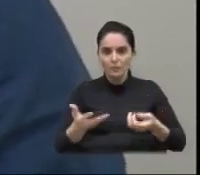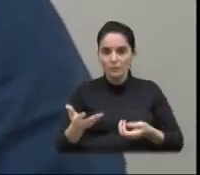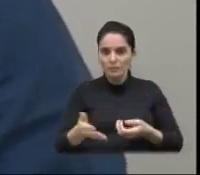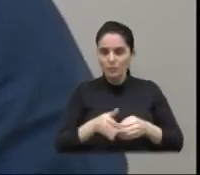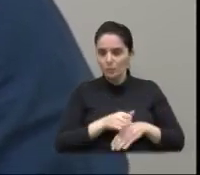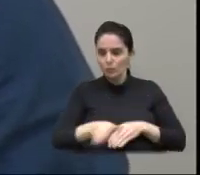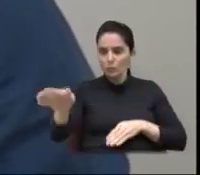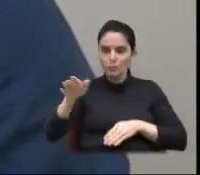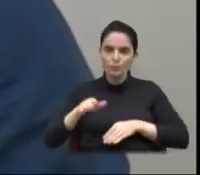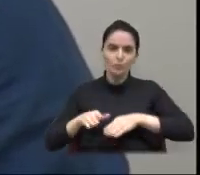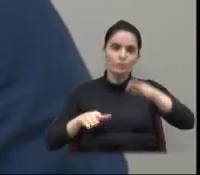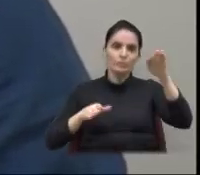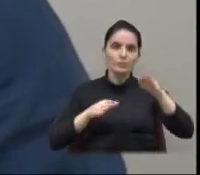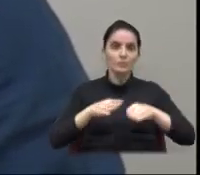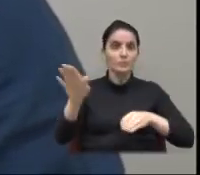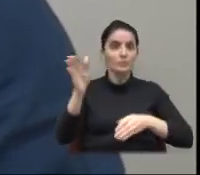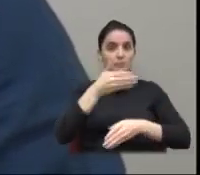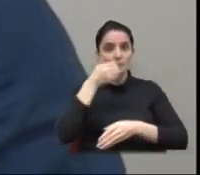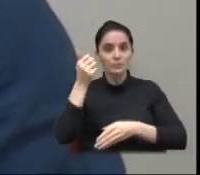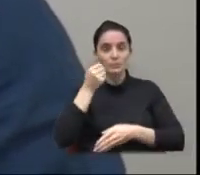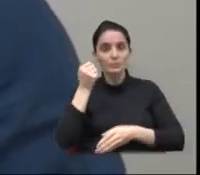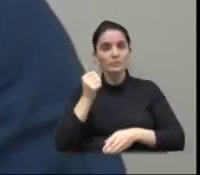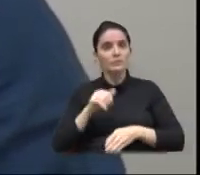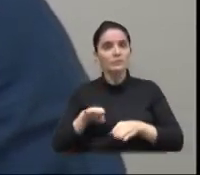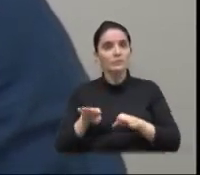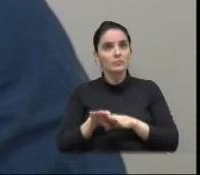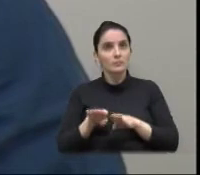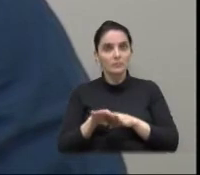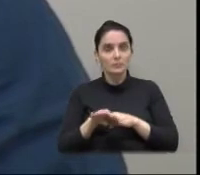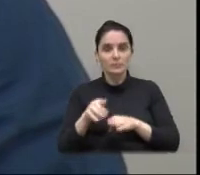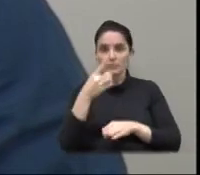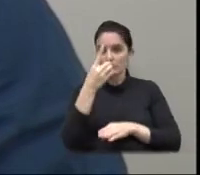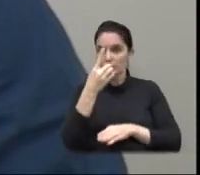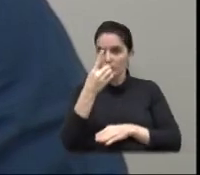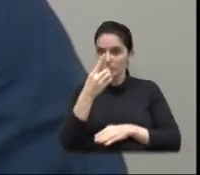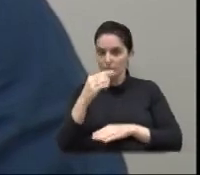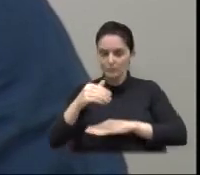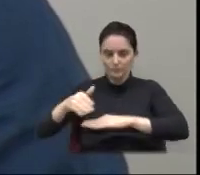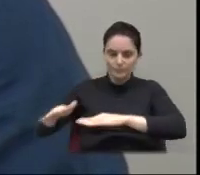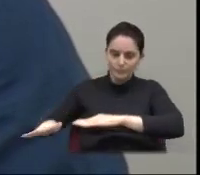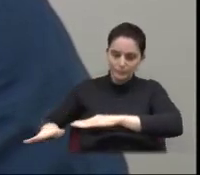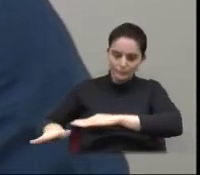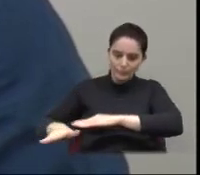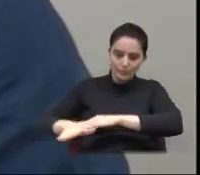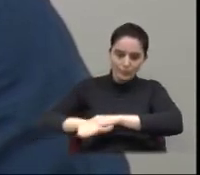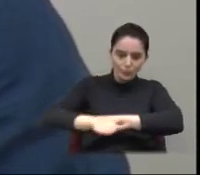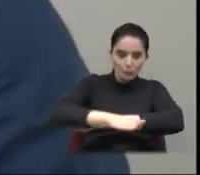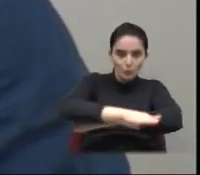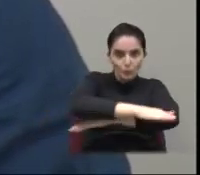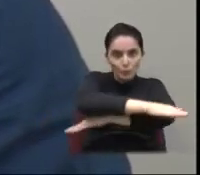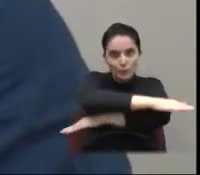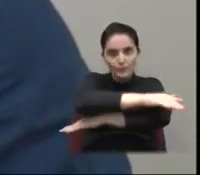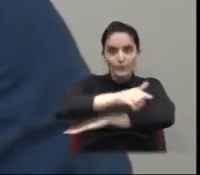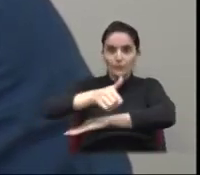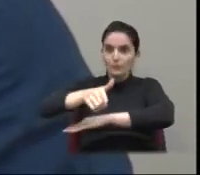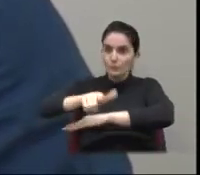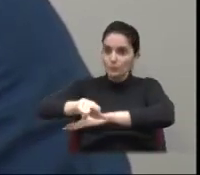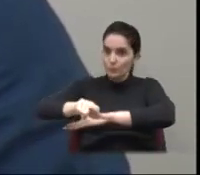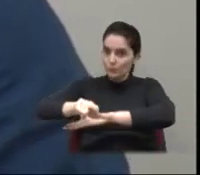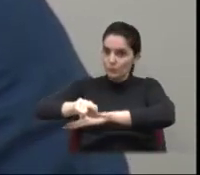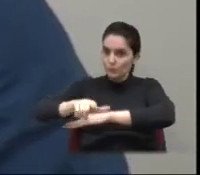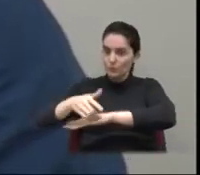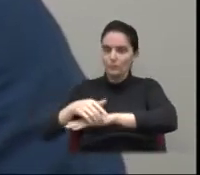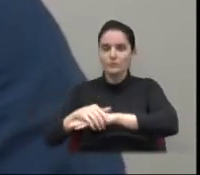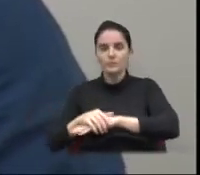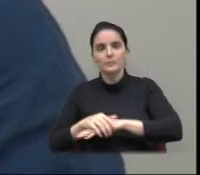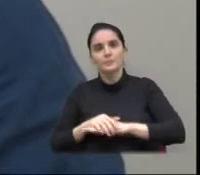essa rua também é de umas ruas que foram recapeadas, muitas ruas foram recapeadas na nossa cidade, e ela